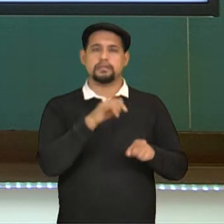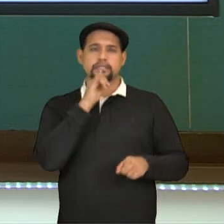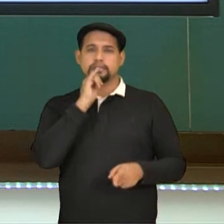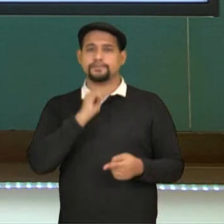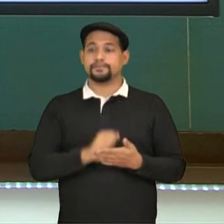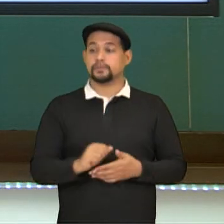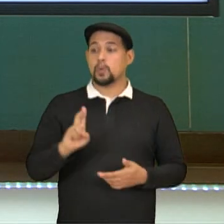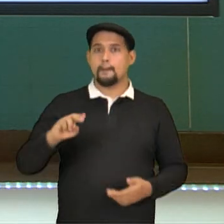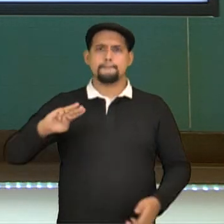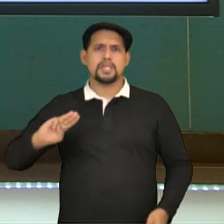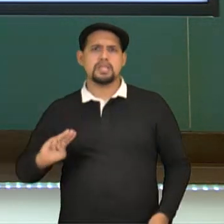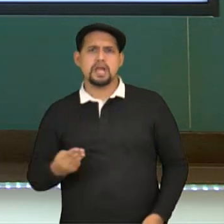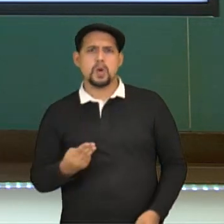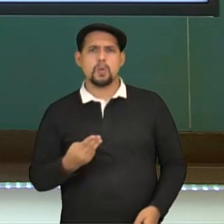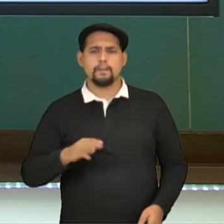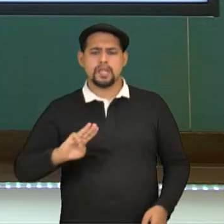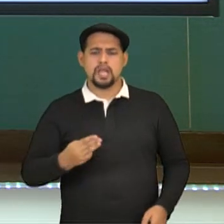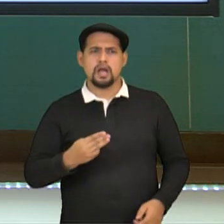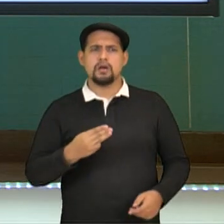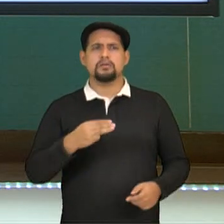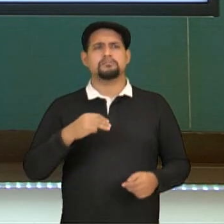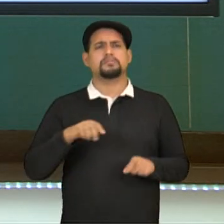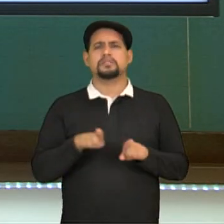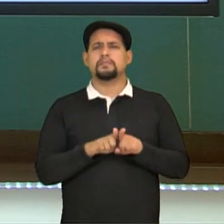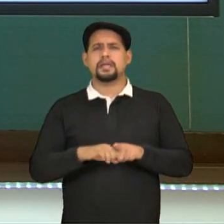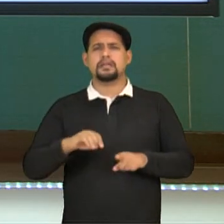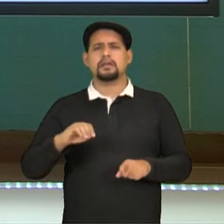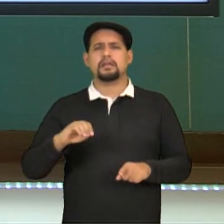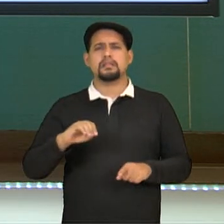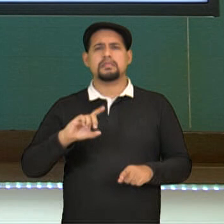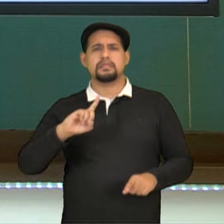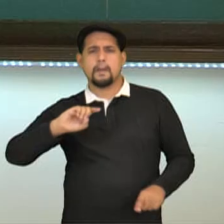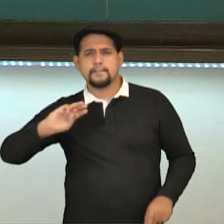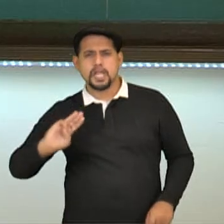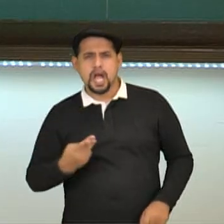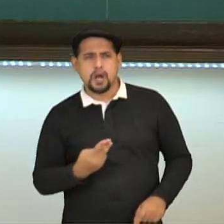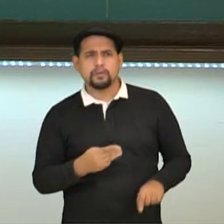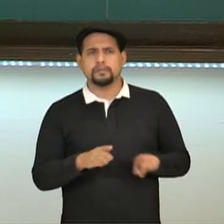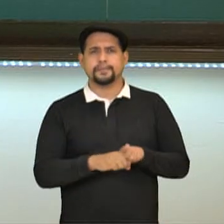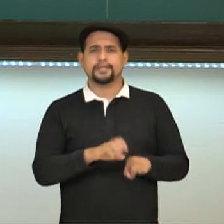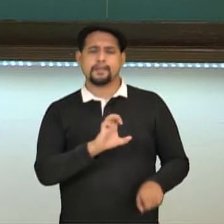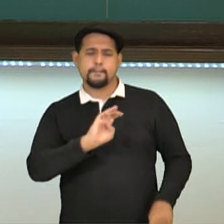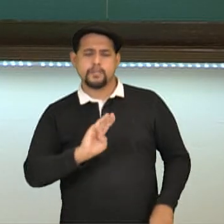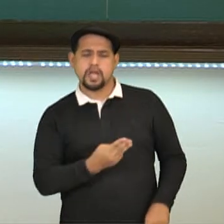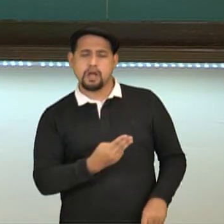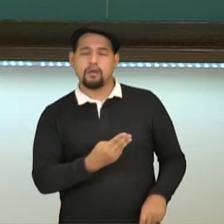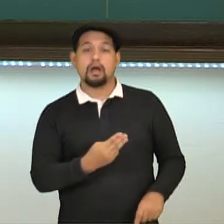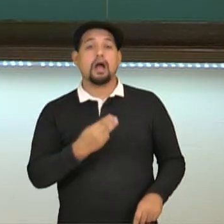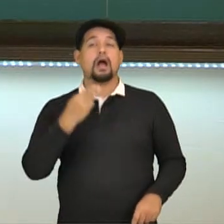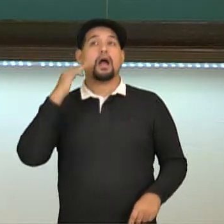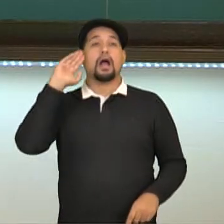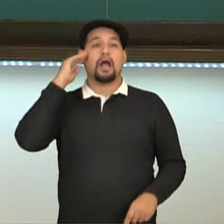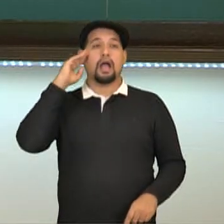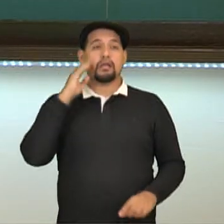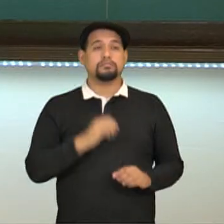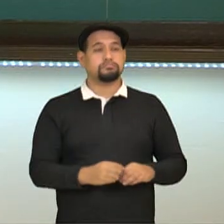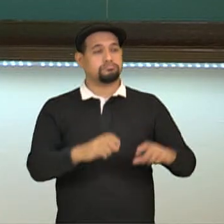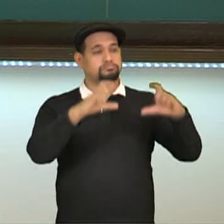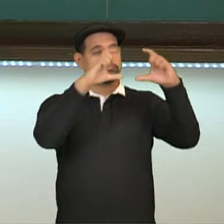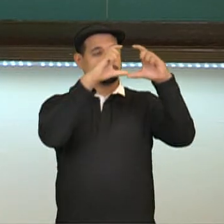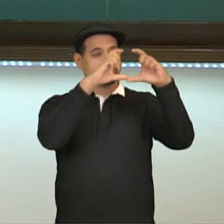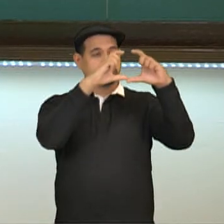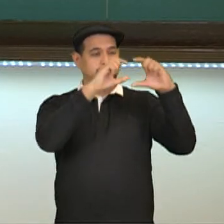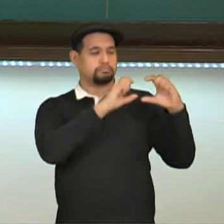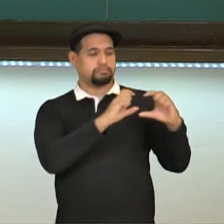unidade de milhão, dezena de milhão, centena de milhão. Ah, professora, então dentro de cada classe eu